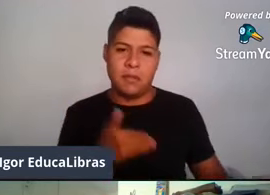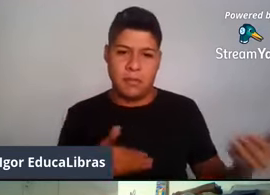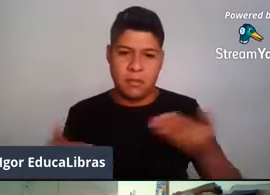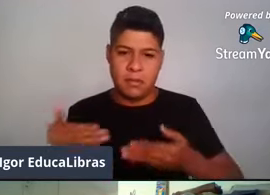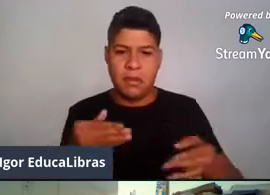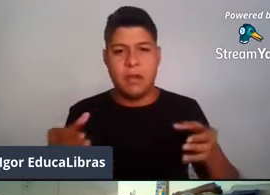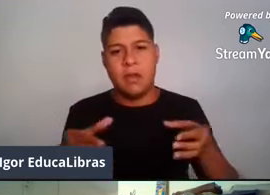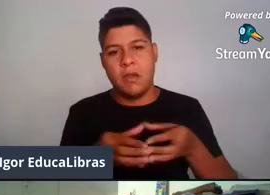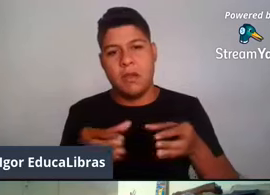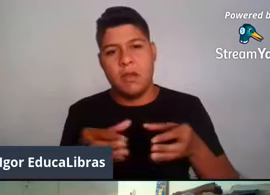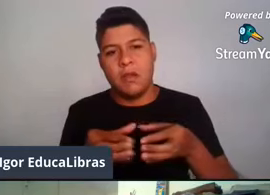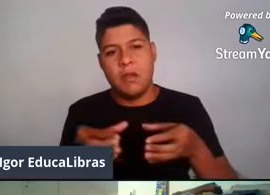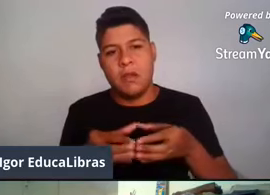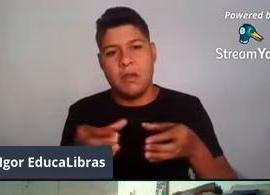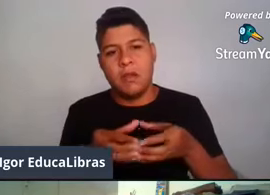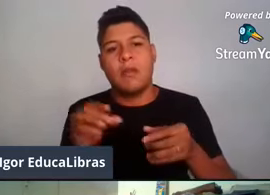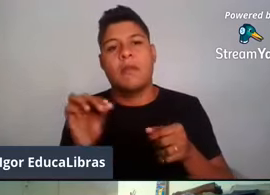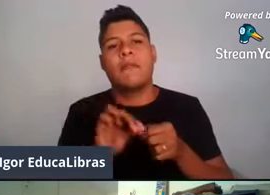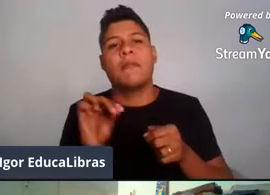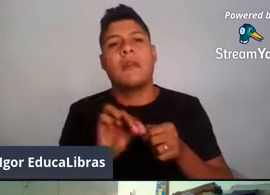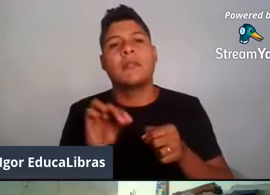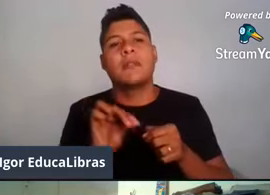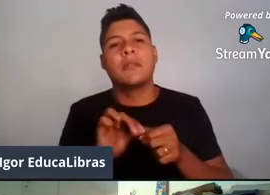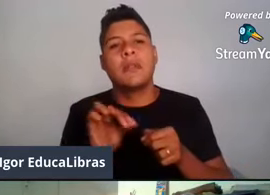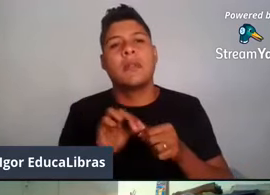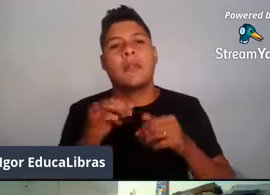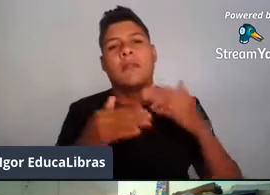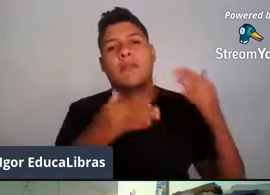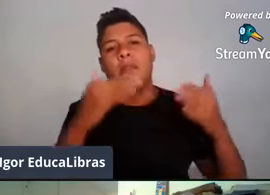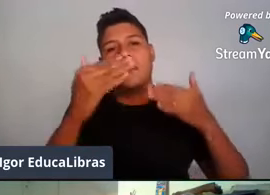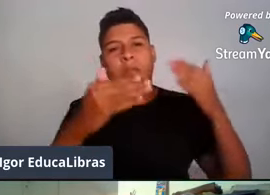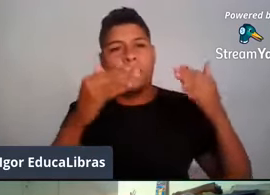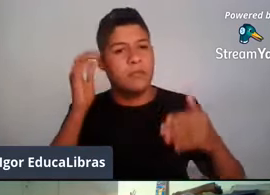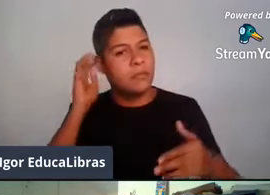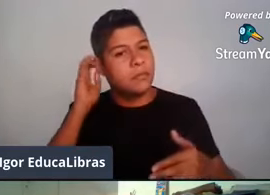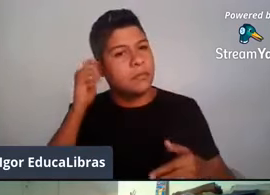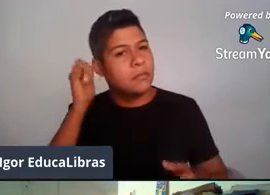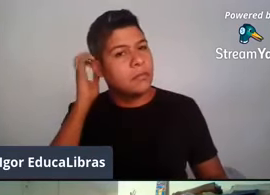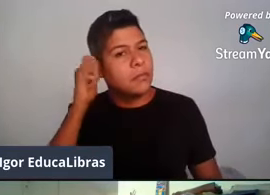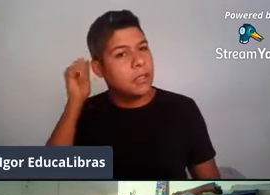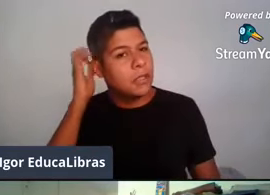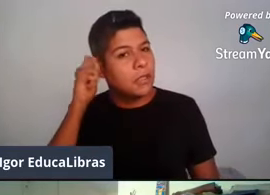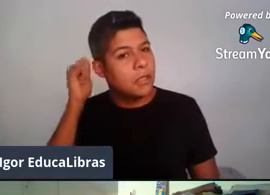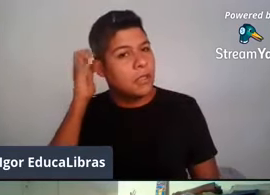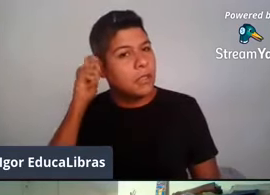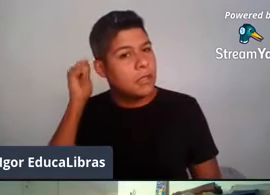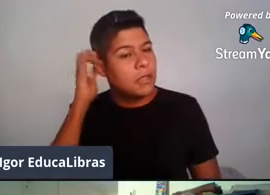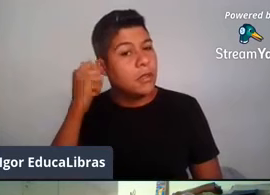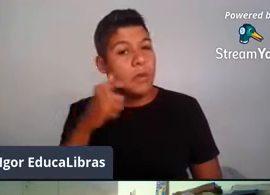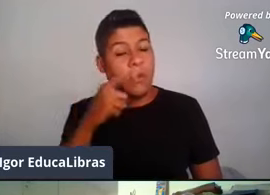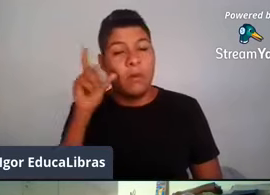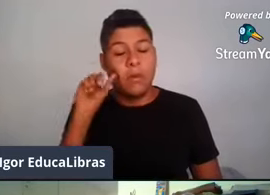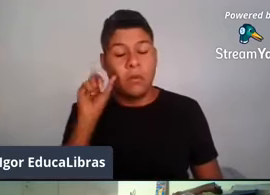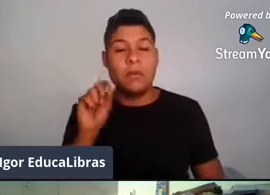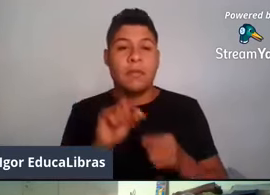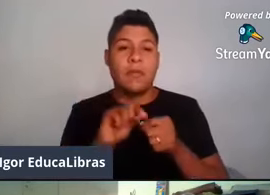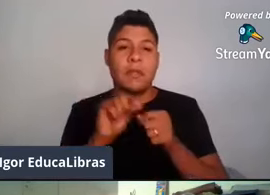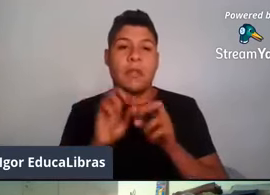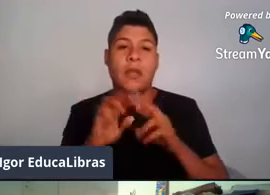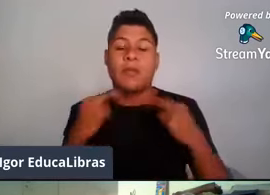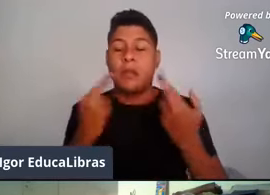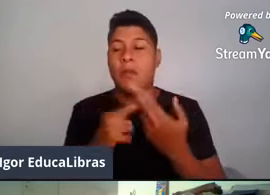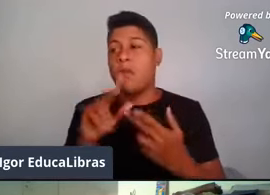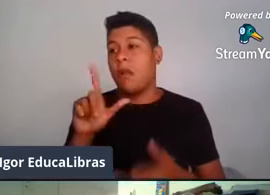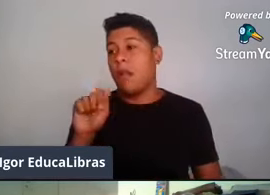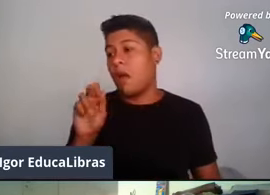time e fazer parte dessa evolução também, né? Doutor Lauro, ontem nós fizemos uma reunião com a